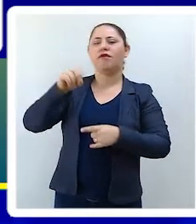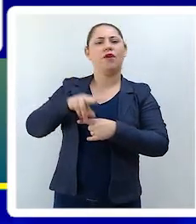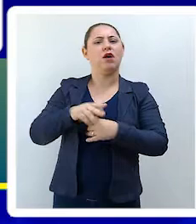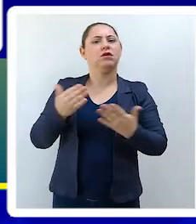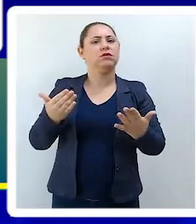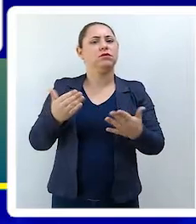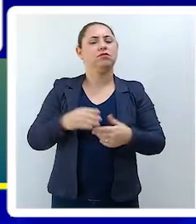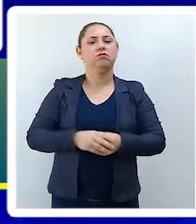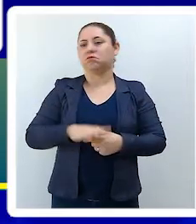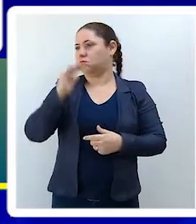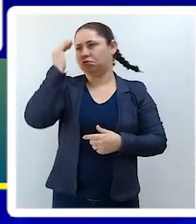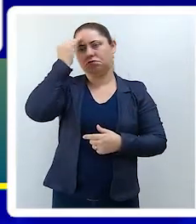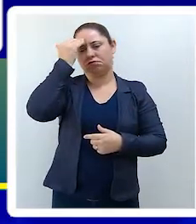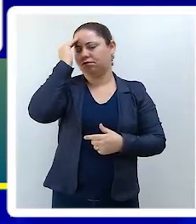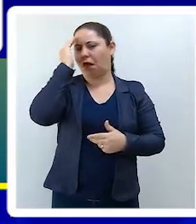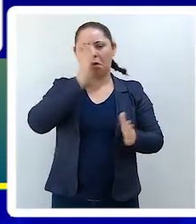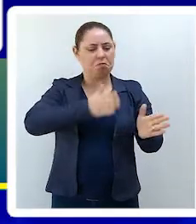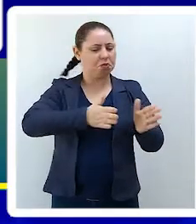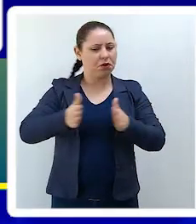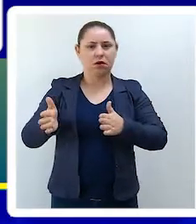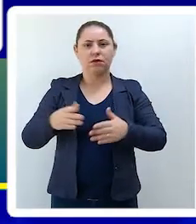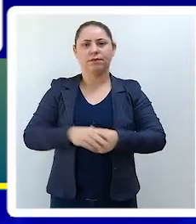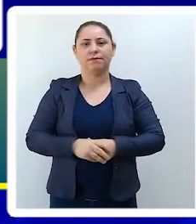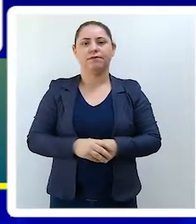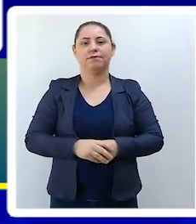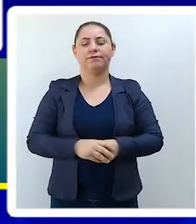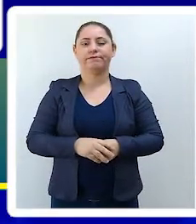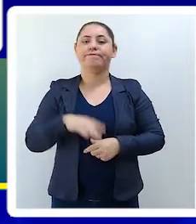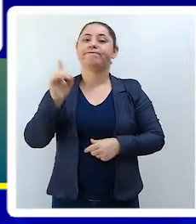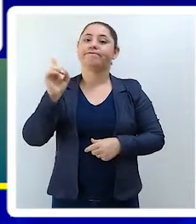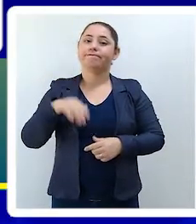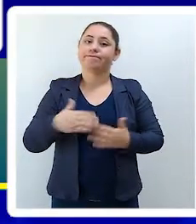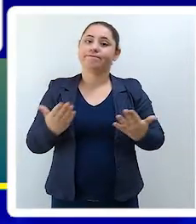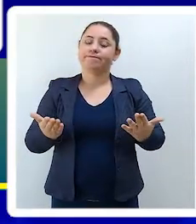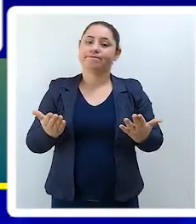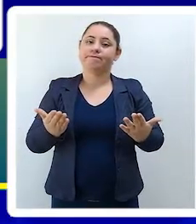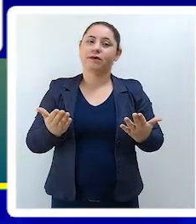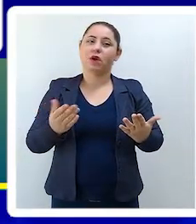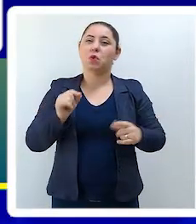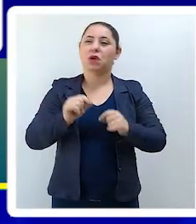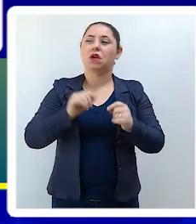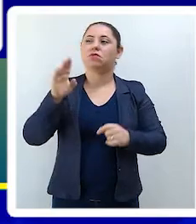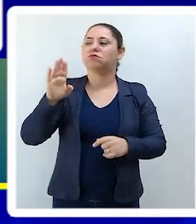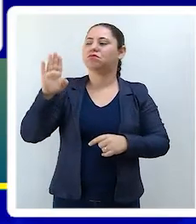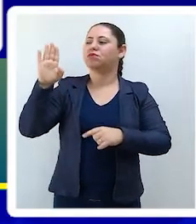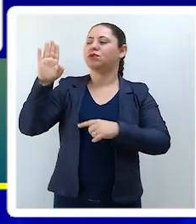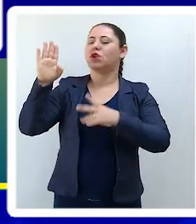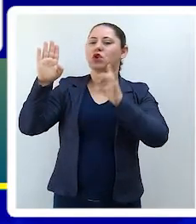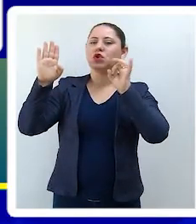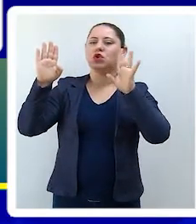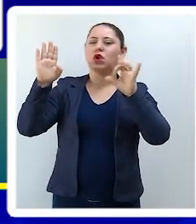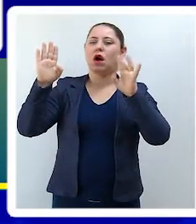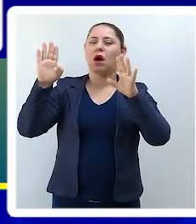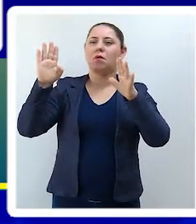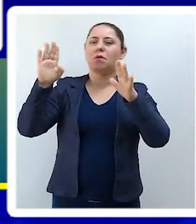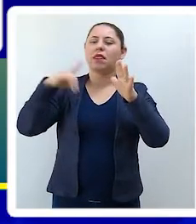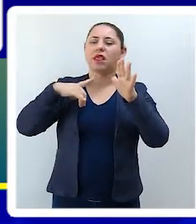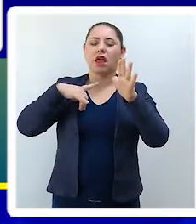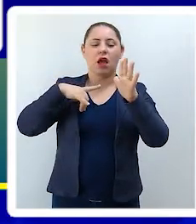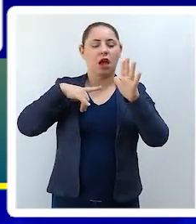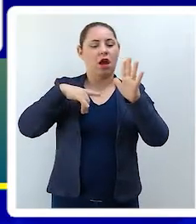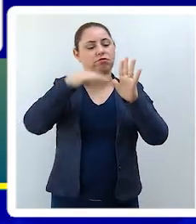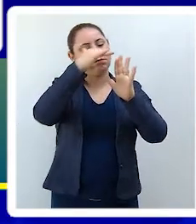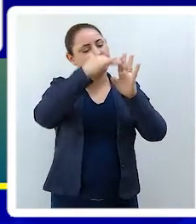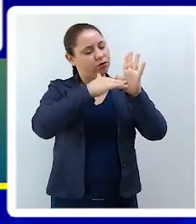não entendiam esse processo, né? E aí, de alguma forma, era uma candidatura ali para figurar, para cumprir